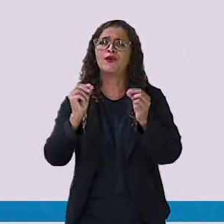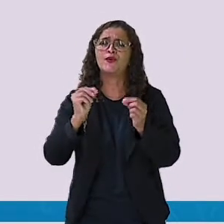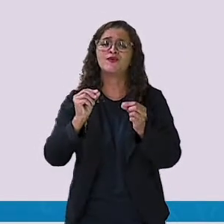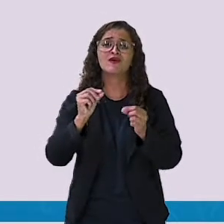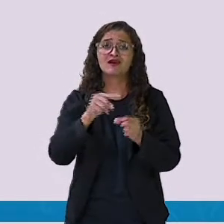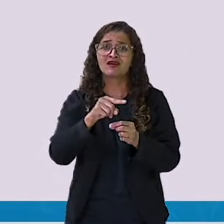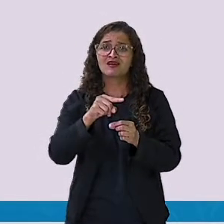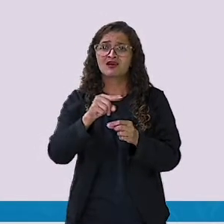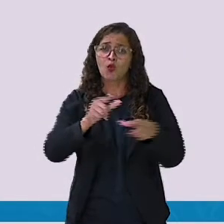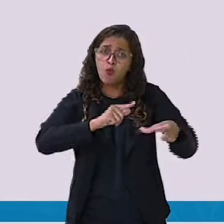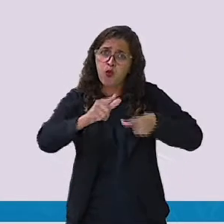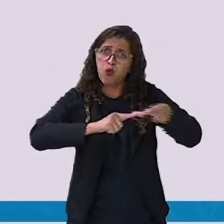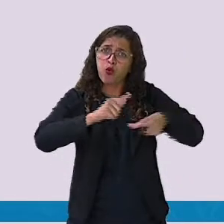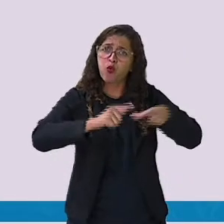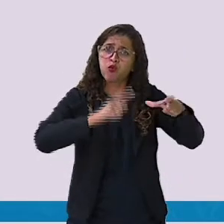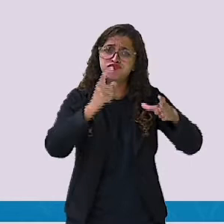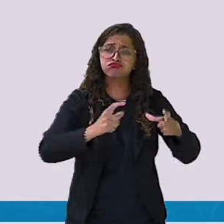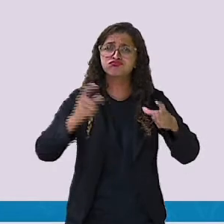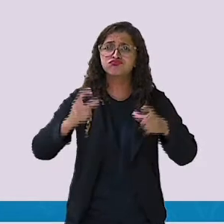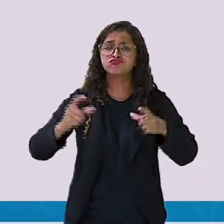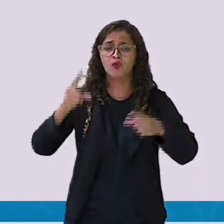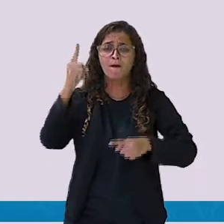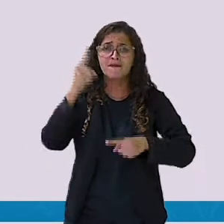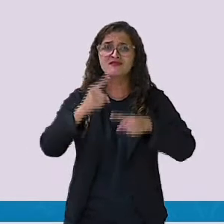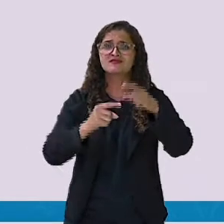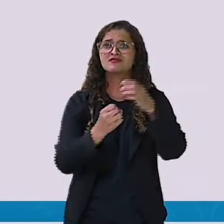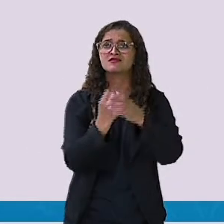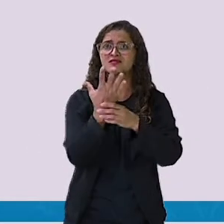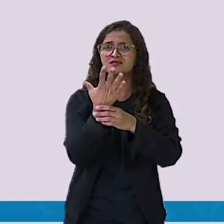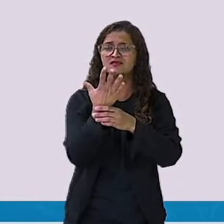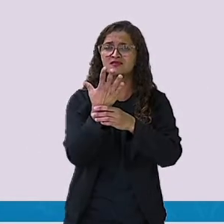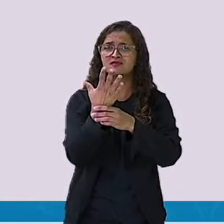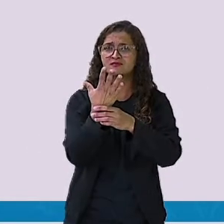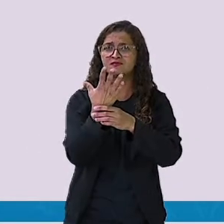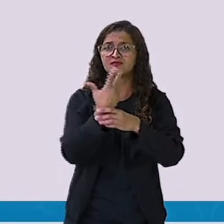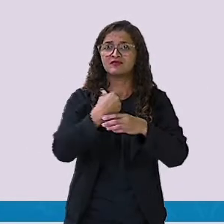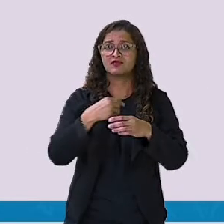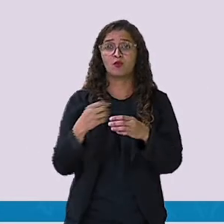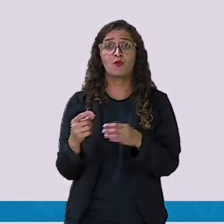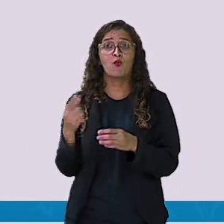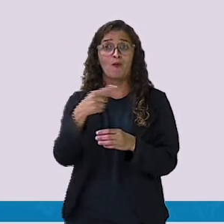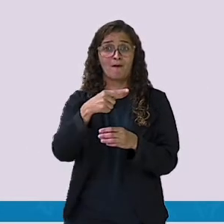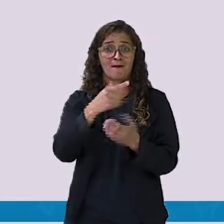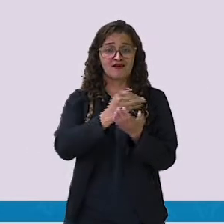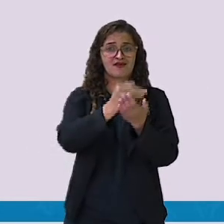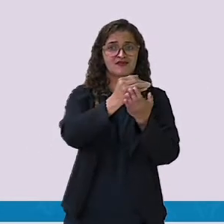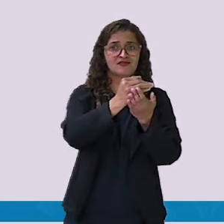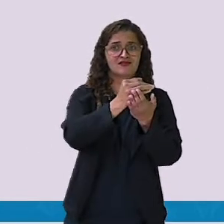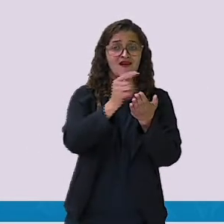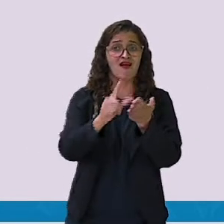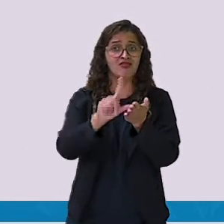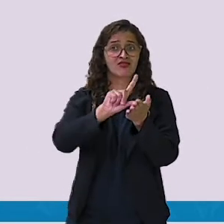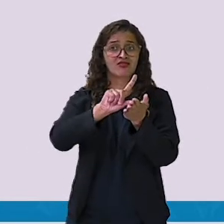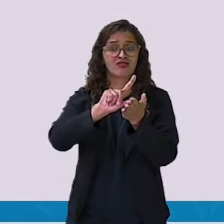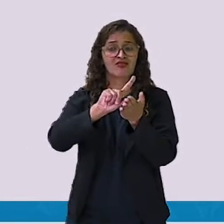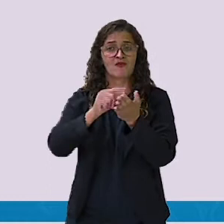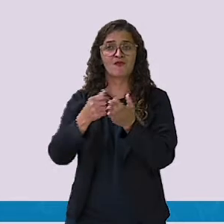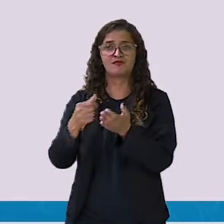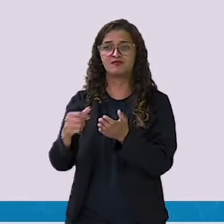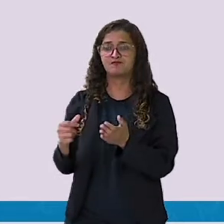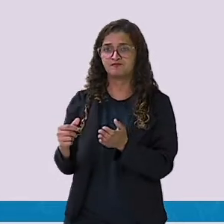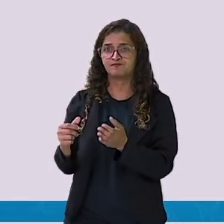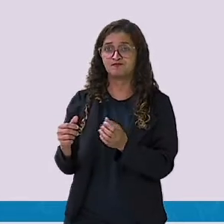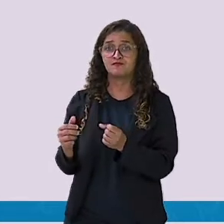é preciso utilizar matéria-prima oriunda da indústria de base. Esse tipo de indústria